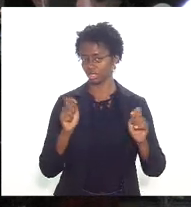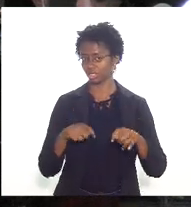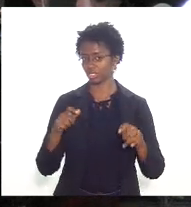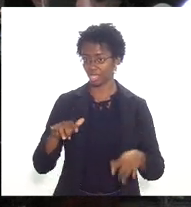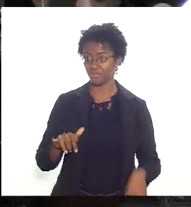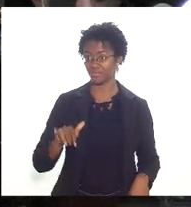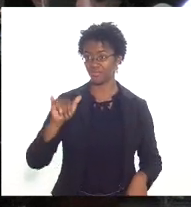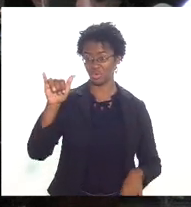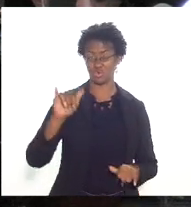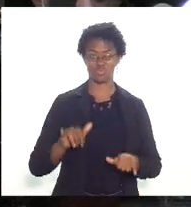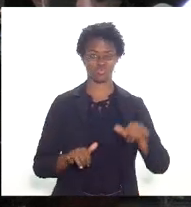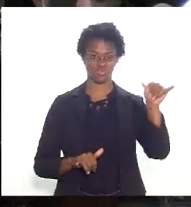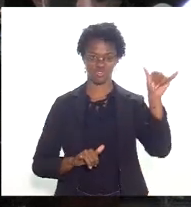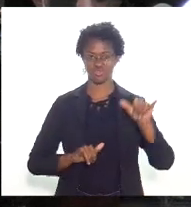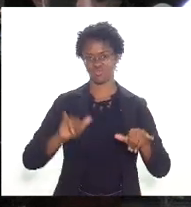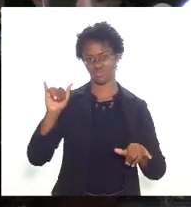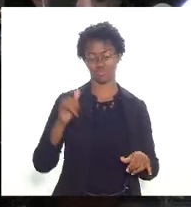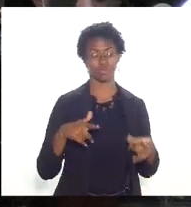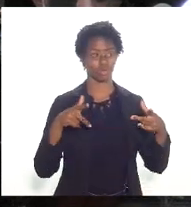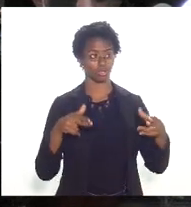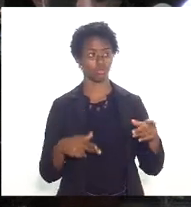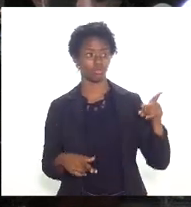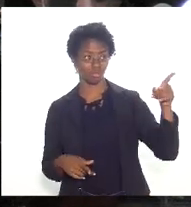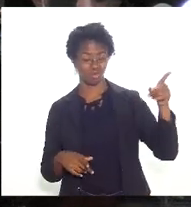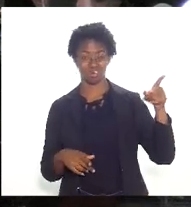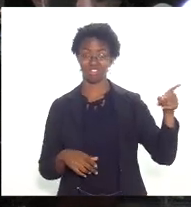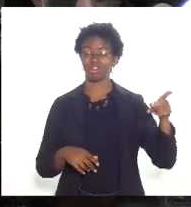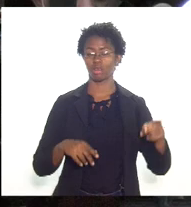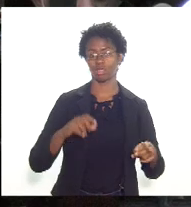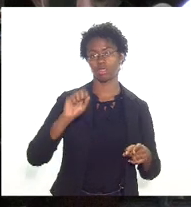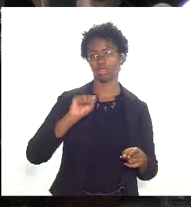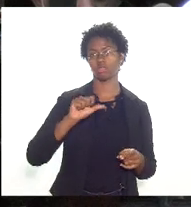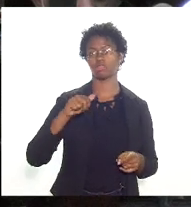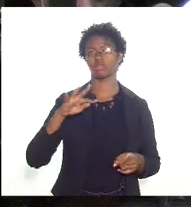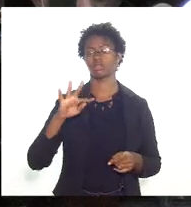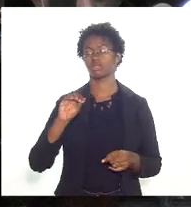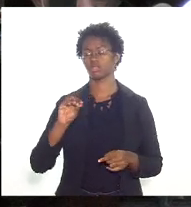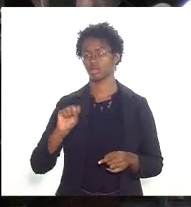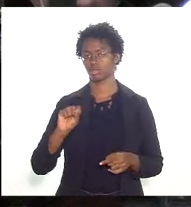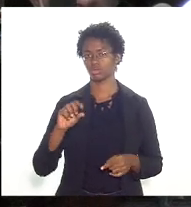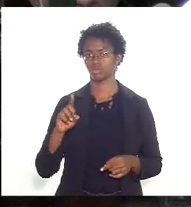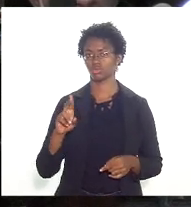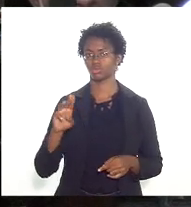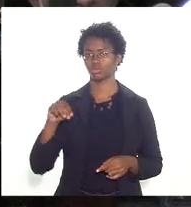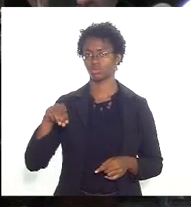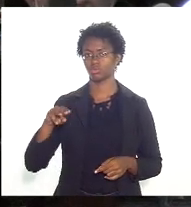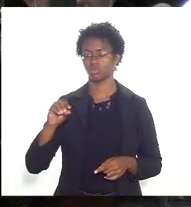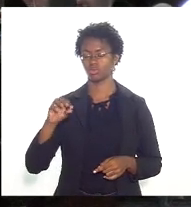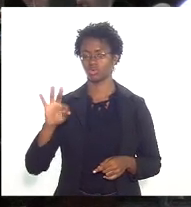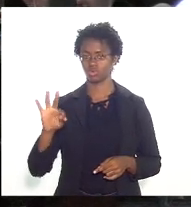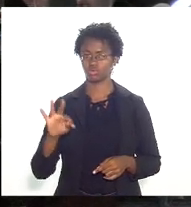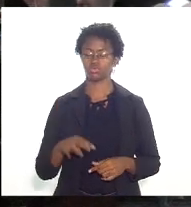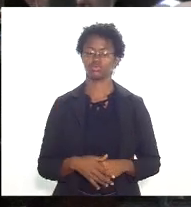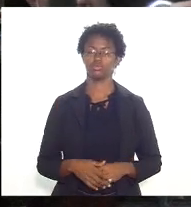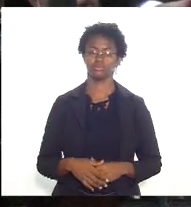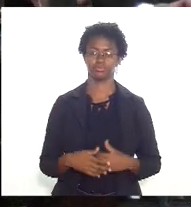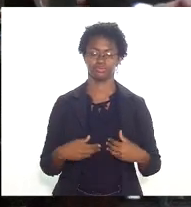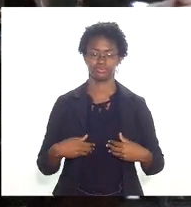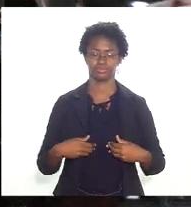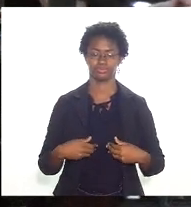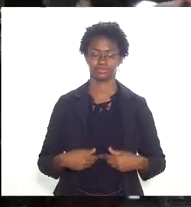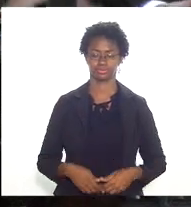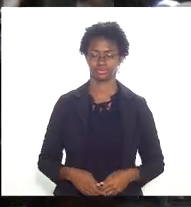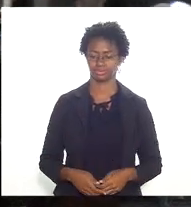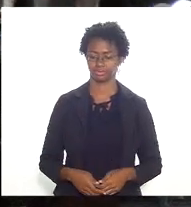voo no Santos Dumont como estamos tendo nós temos daí alguns